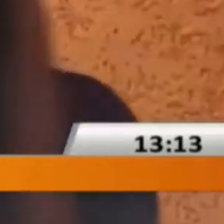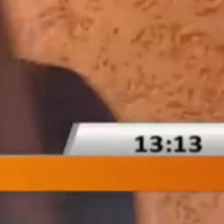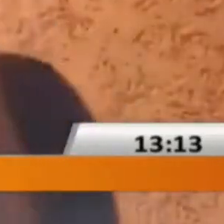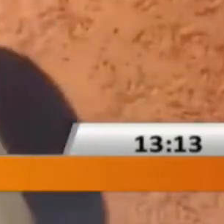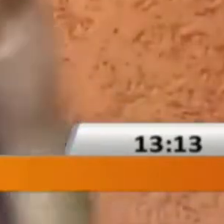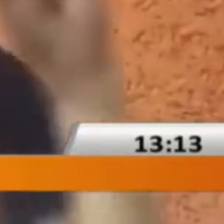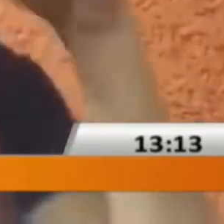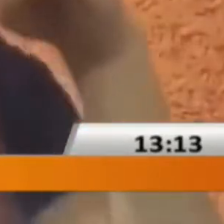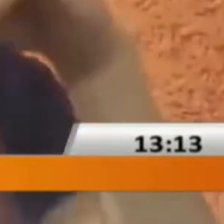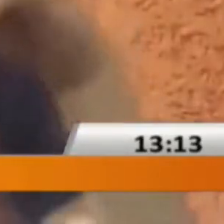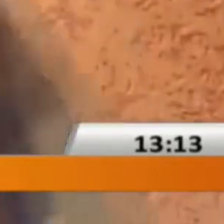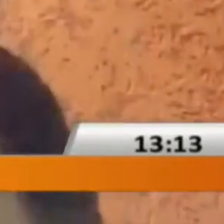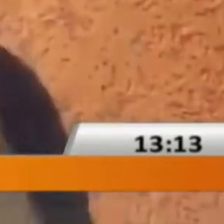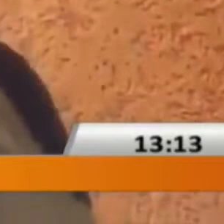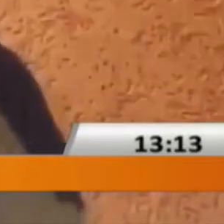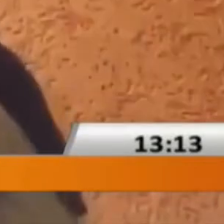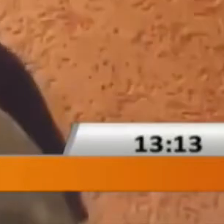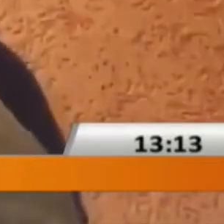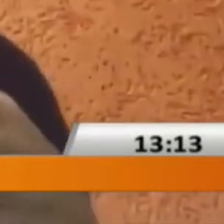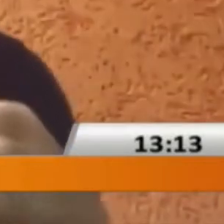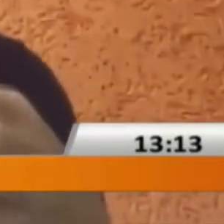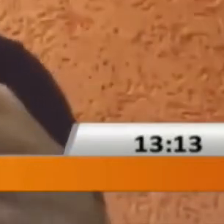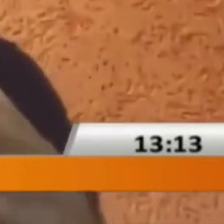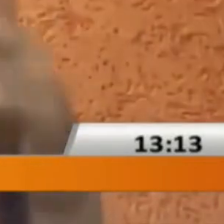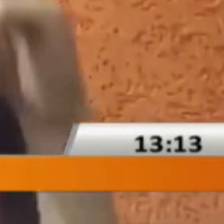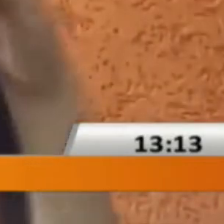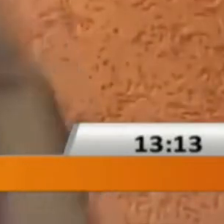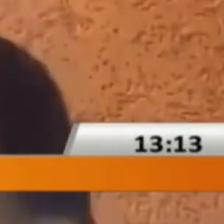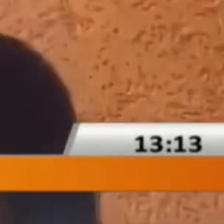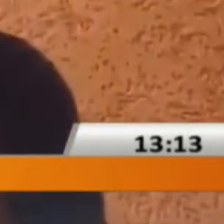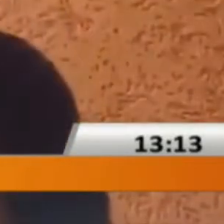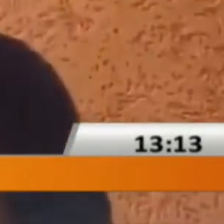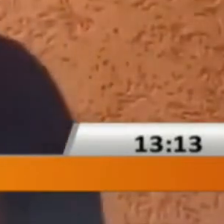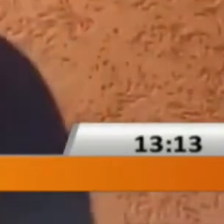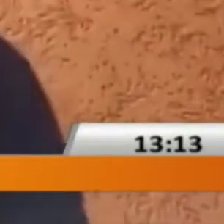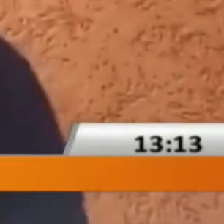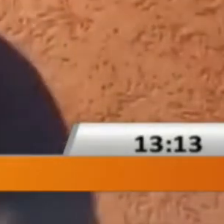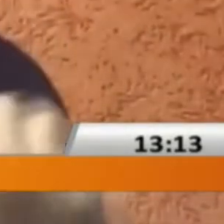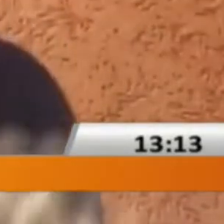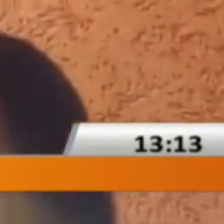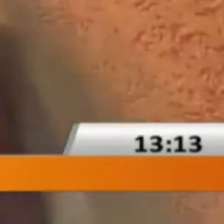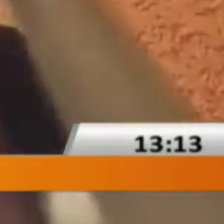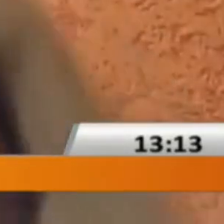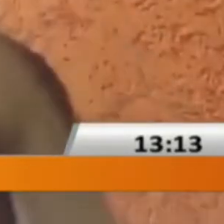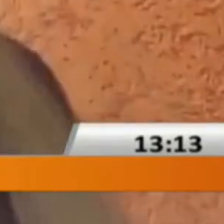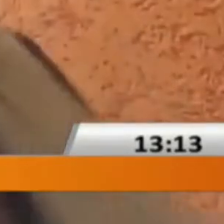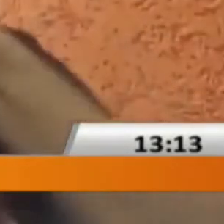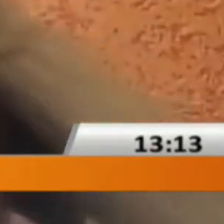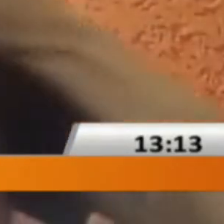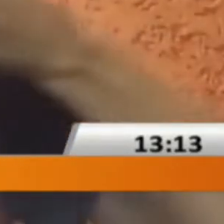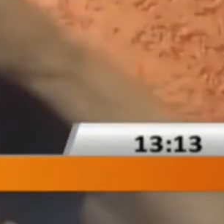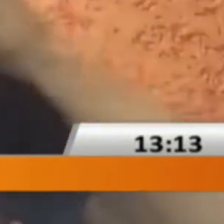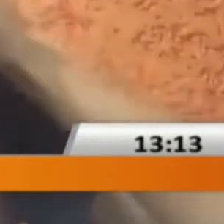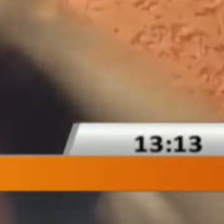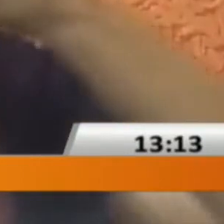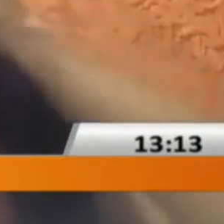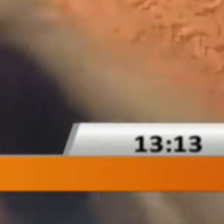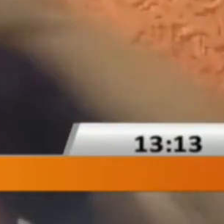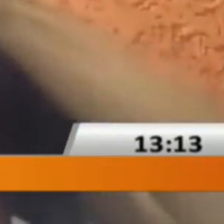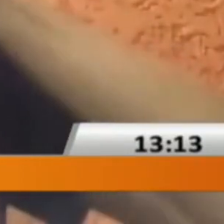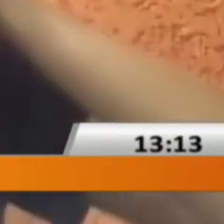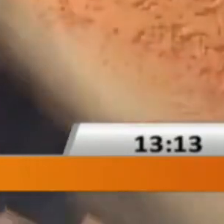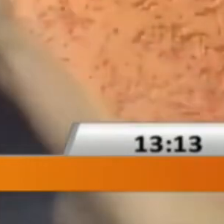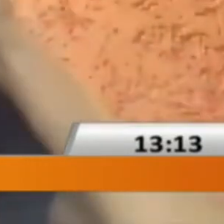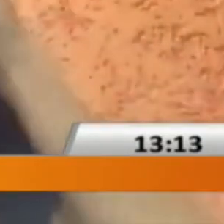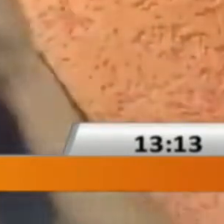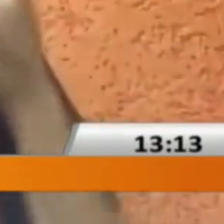a sociedade possa estar olhando para a comunidade surda, possa estar vendo as nossas dificuldades, possa estar vendo de uma forma que a gente possa estar